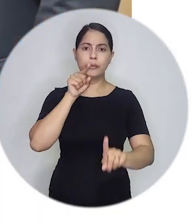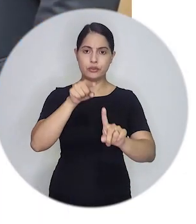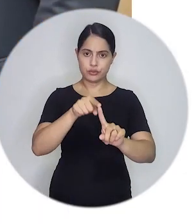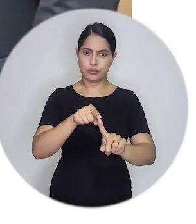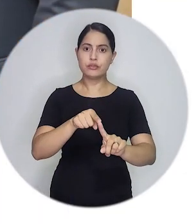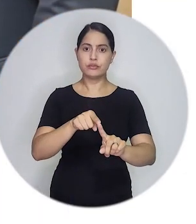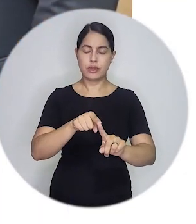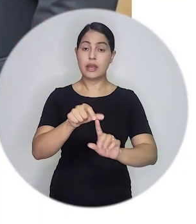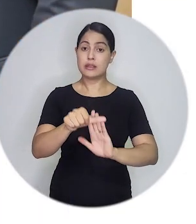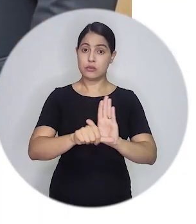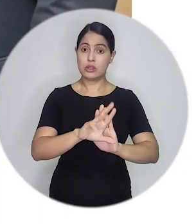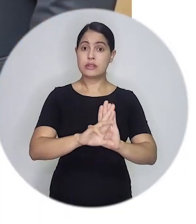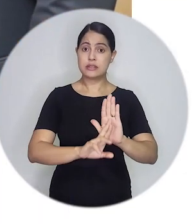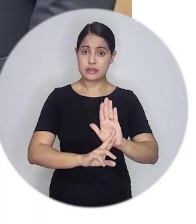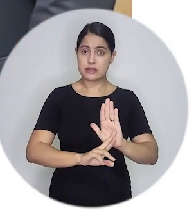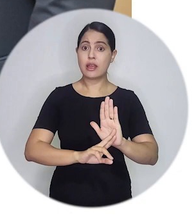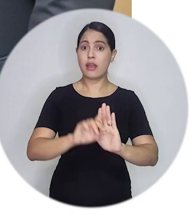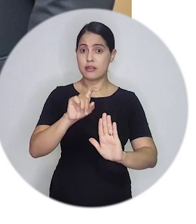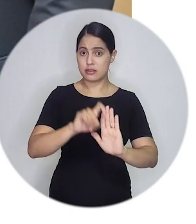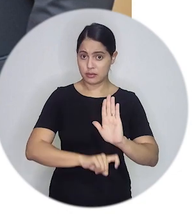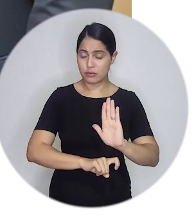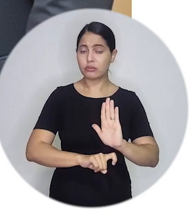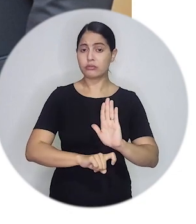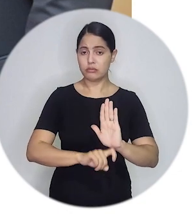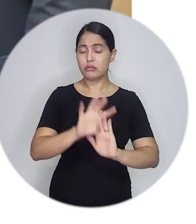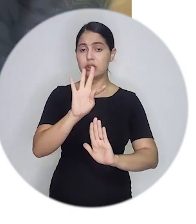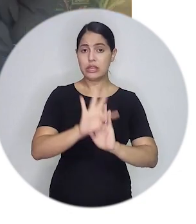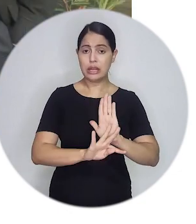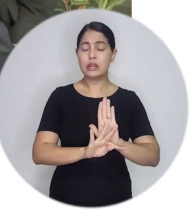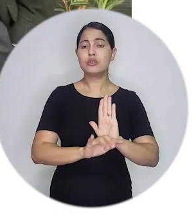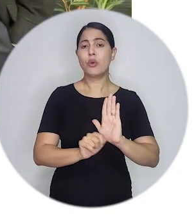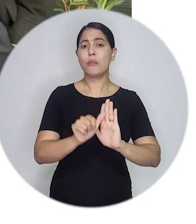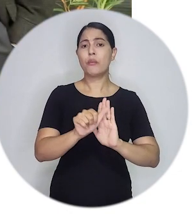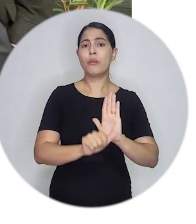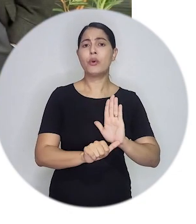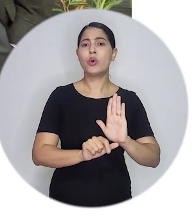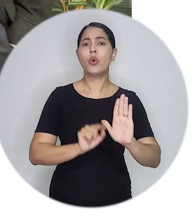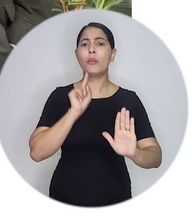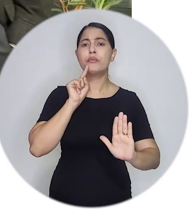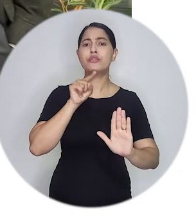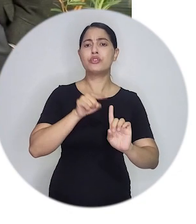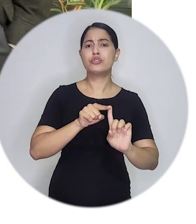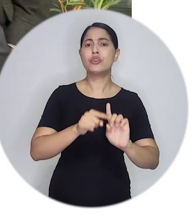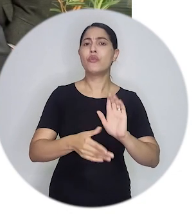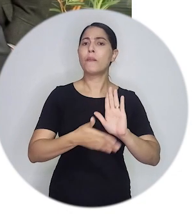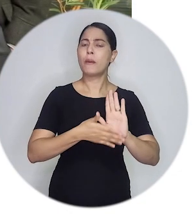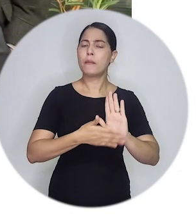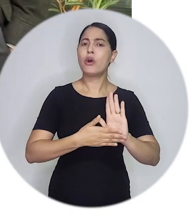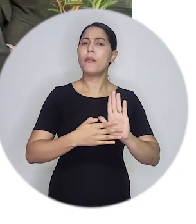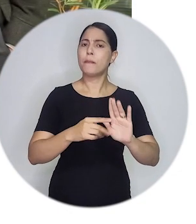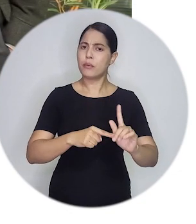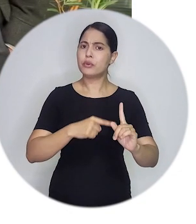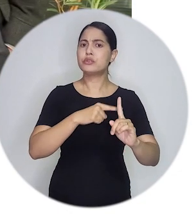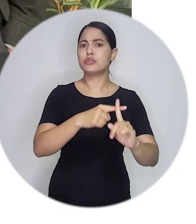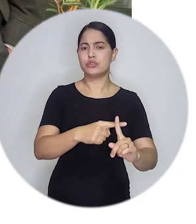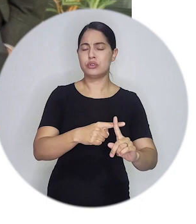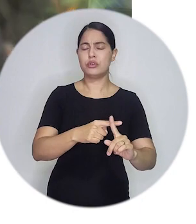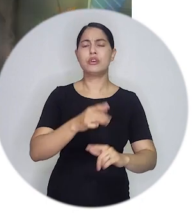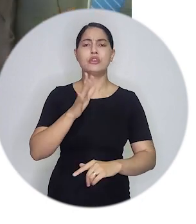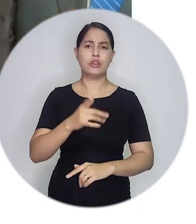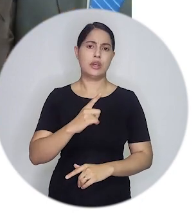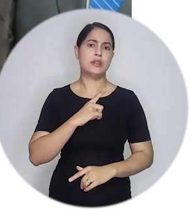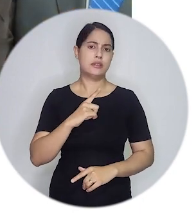no Senado Federal da reforma tributária. Tivemos uma aprovação na Câmara Federal que teve um aspecto positivo, nós conseguimos manter